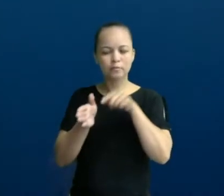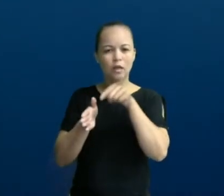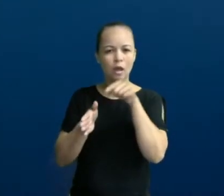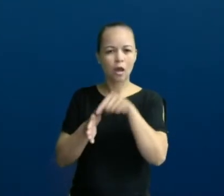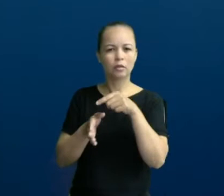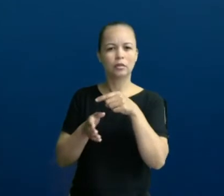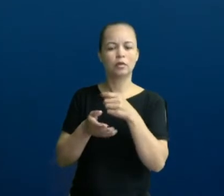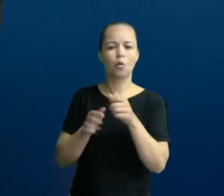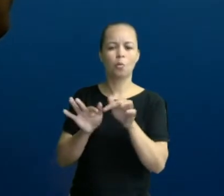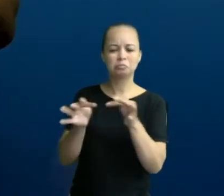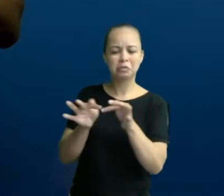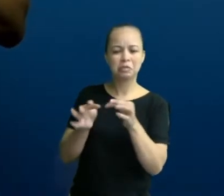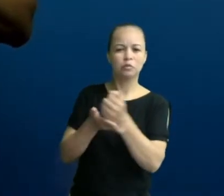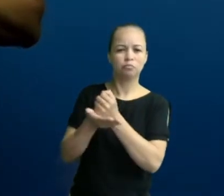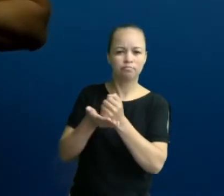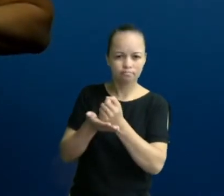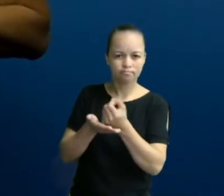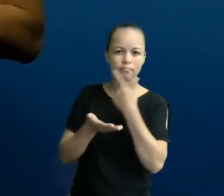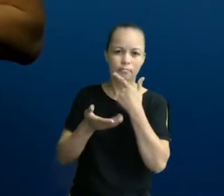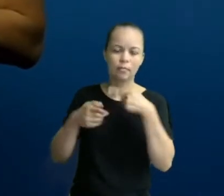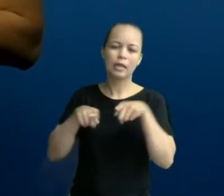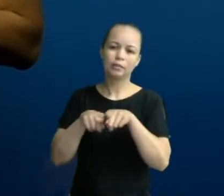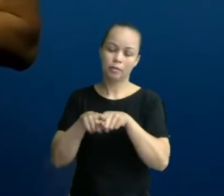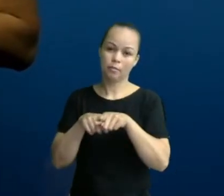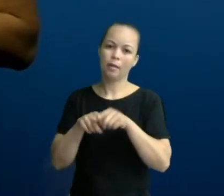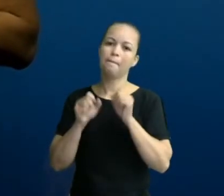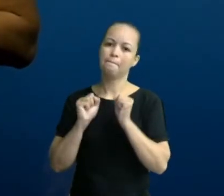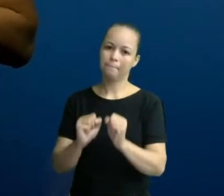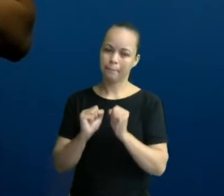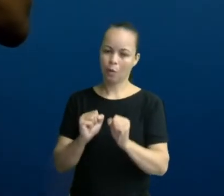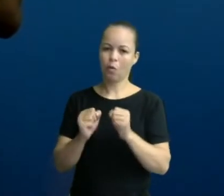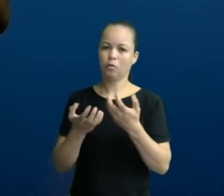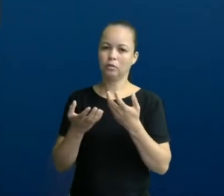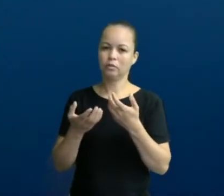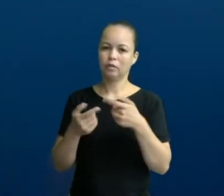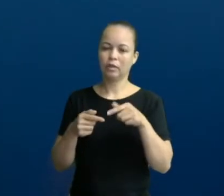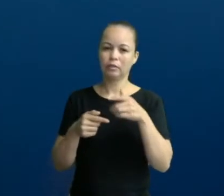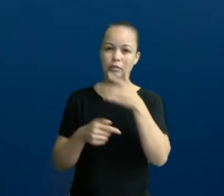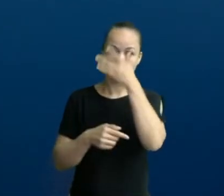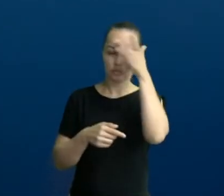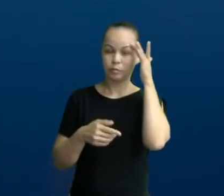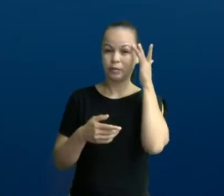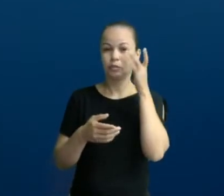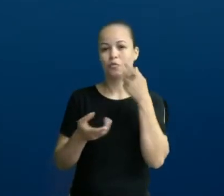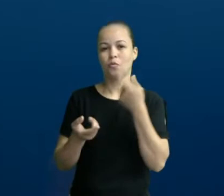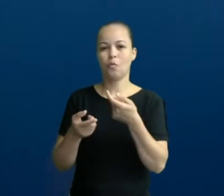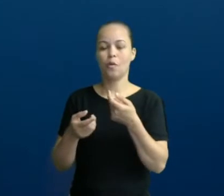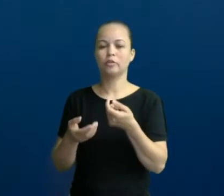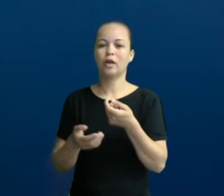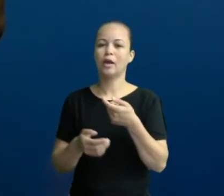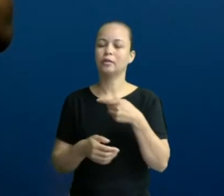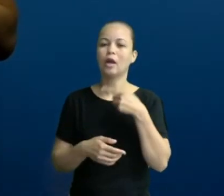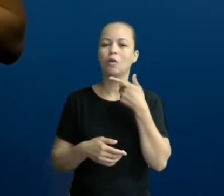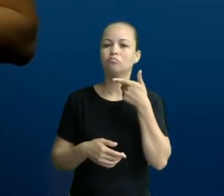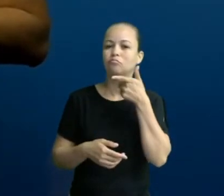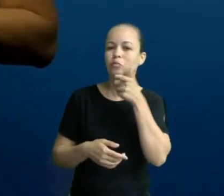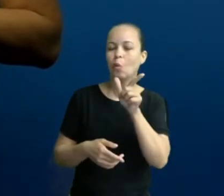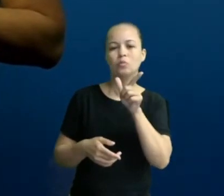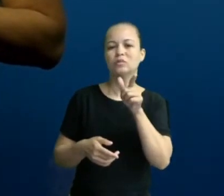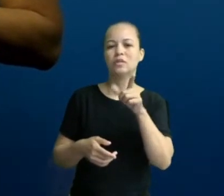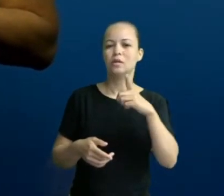forma também simples, com medicamentos, pode levar a pessoa a ficar estéril. Veja só, uma coisa